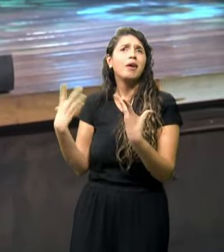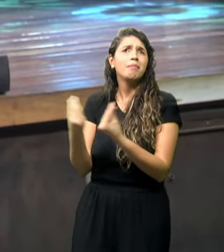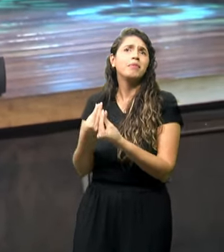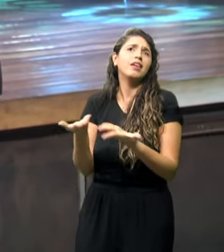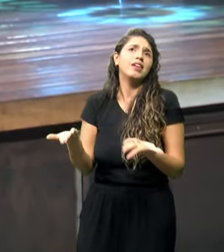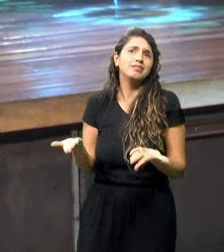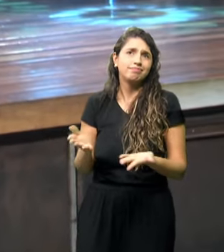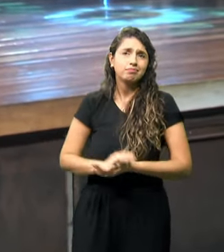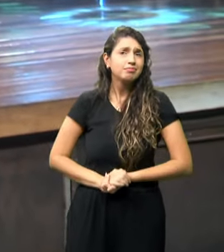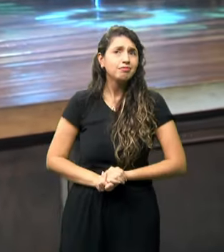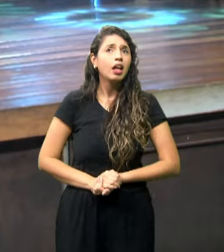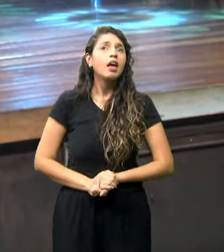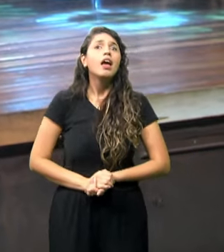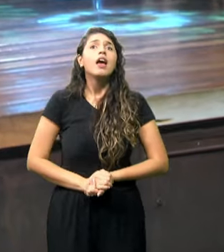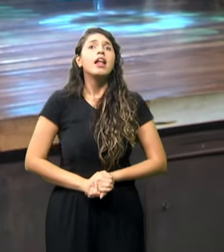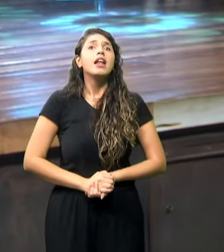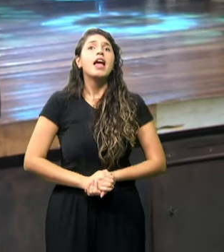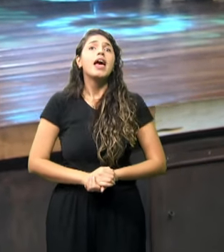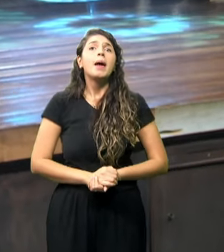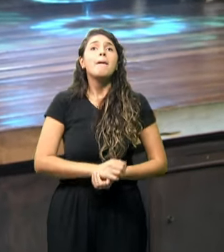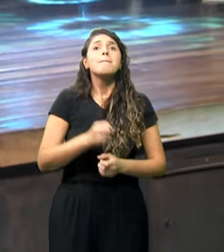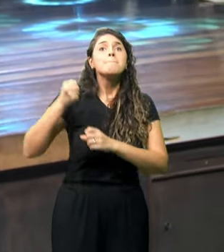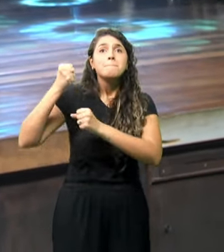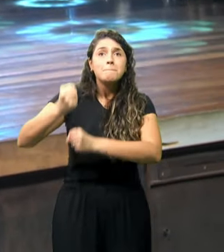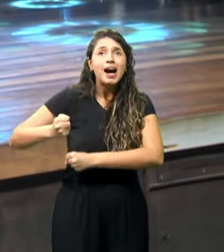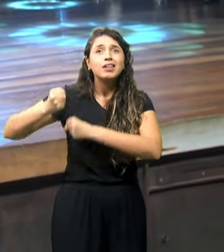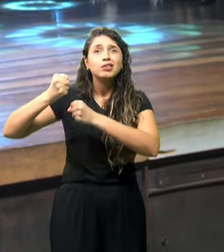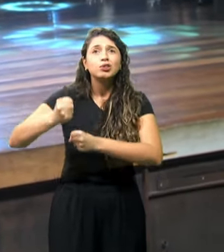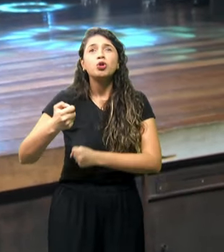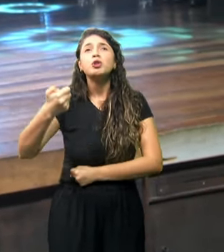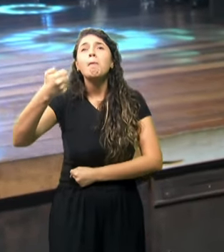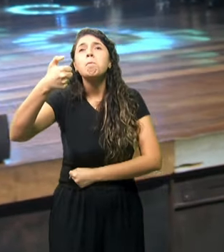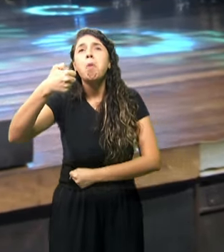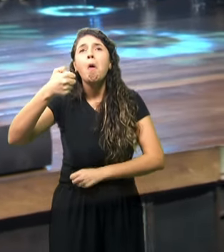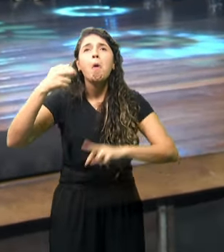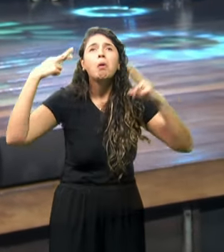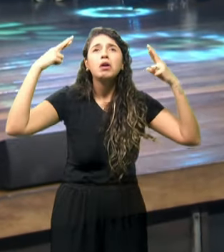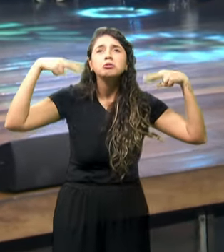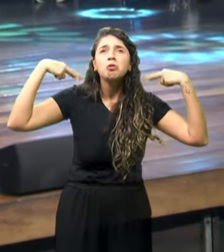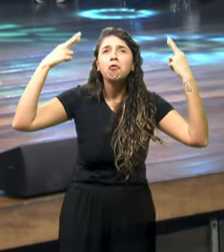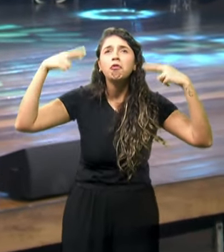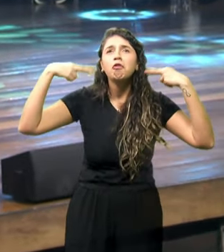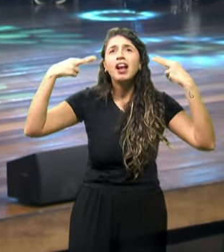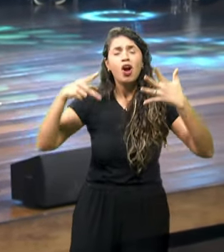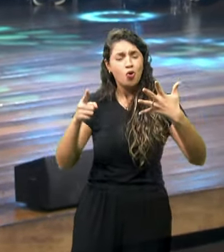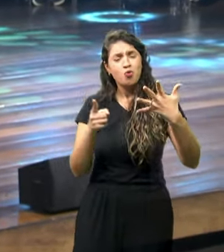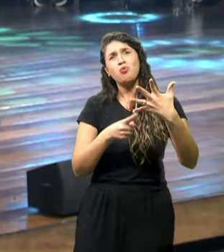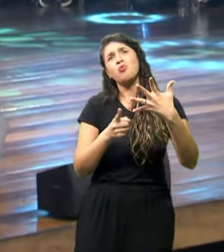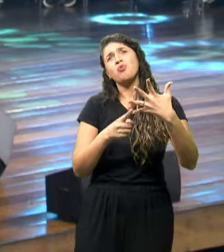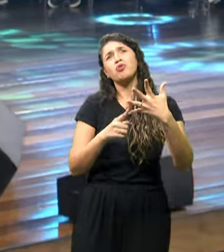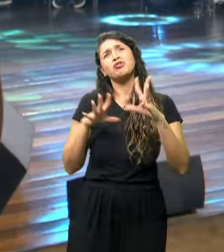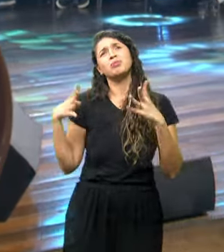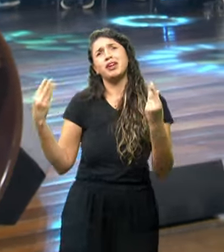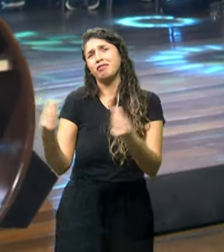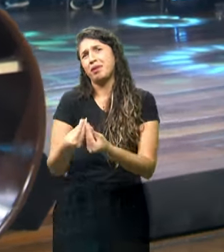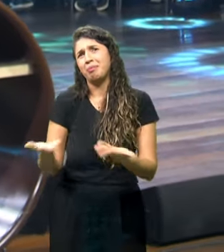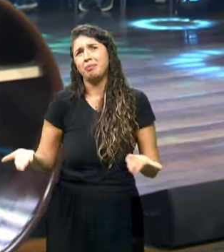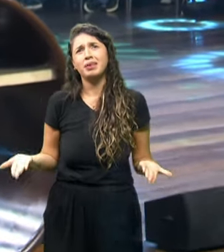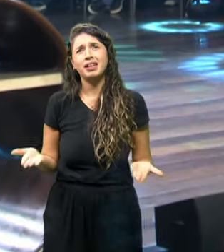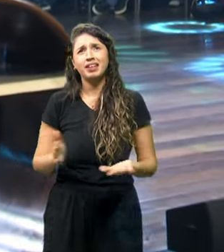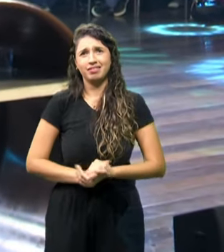Ele era pastor de poucas ovelhas, de uma família pobre, último da fila. Tinha mais uma coisa que diziam para Davi: